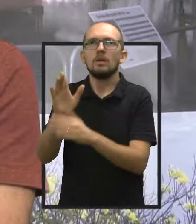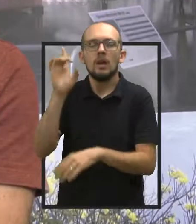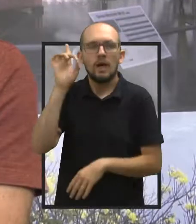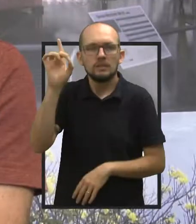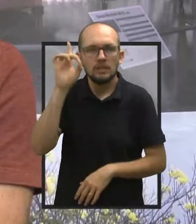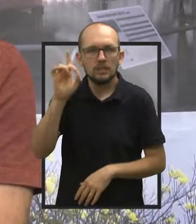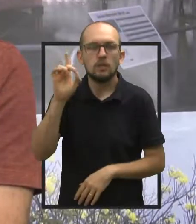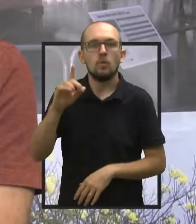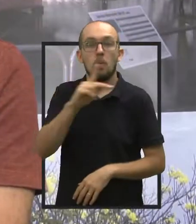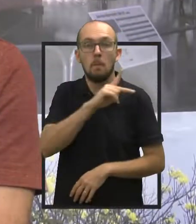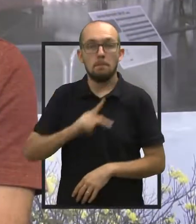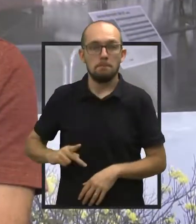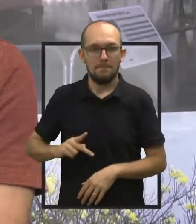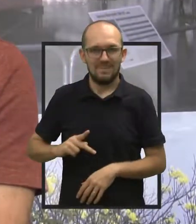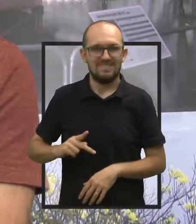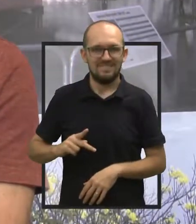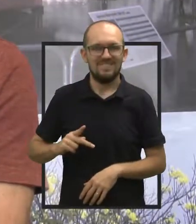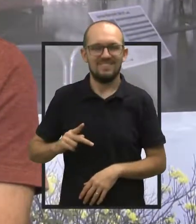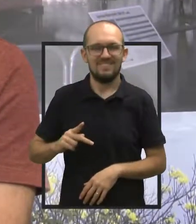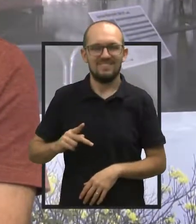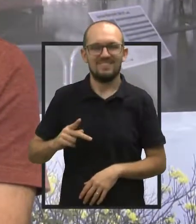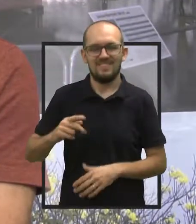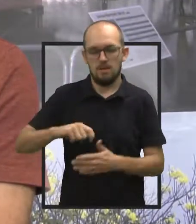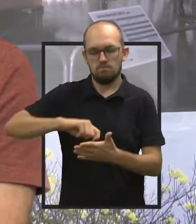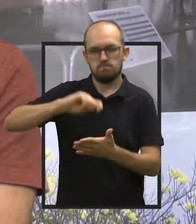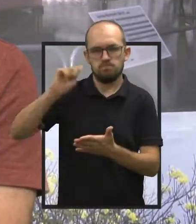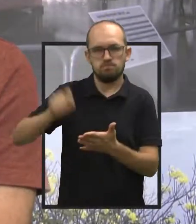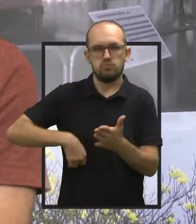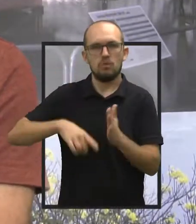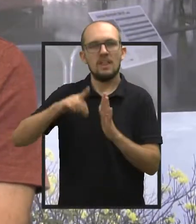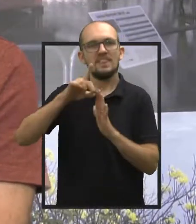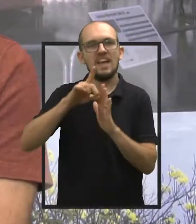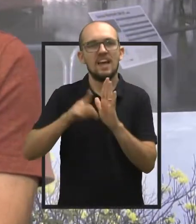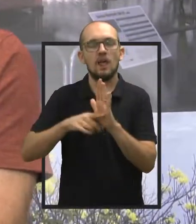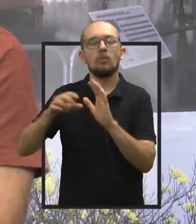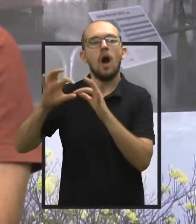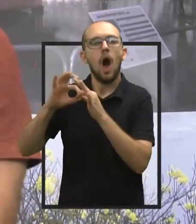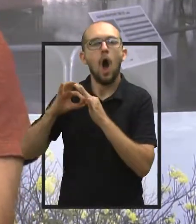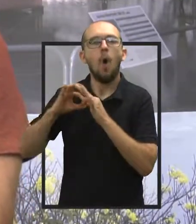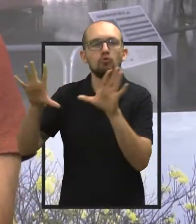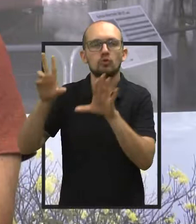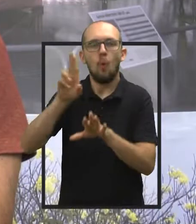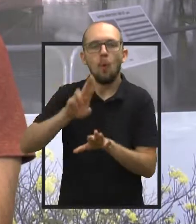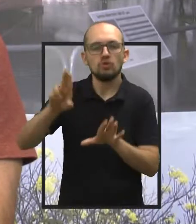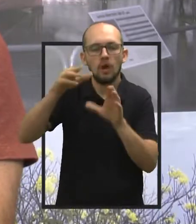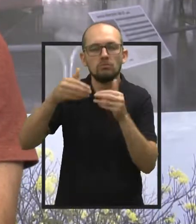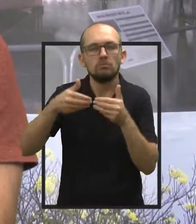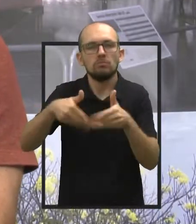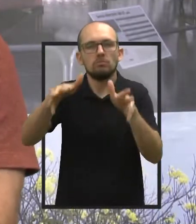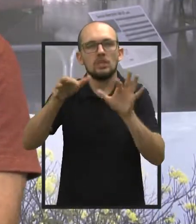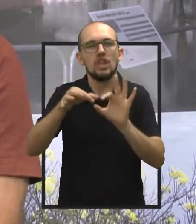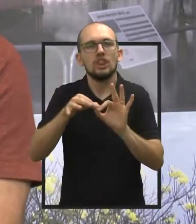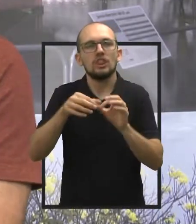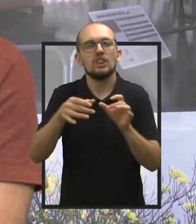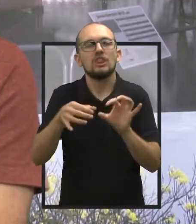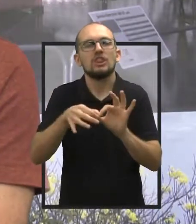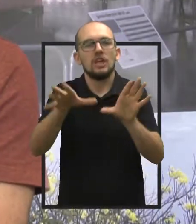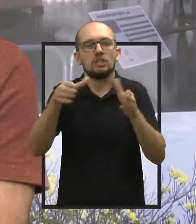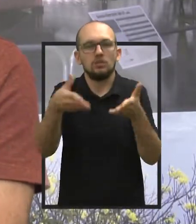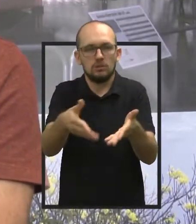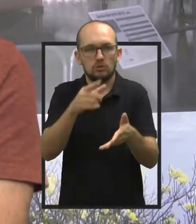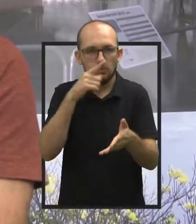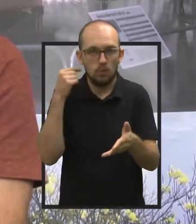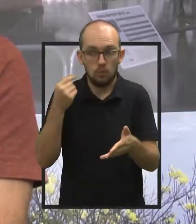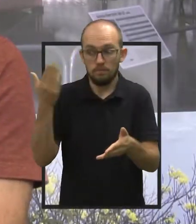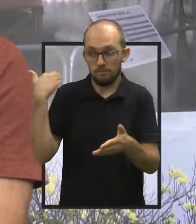maio, assinou um decreto, né, autorizando a mudança de finalidade. E agora, no mês de novembro, no dia 4, ele assinou